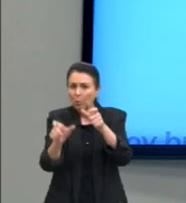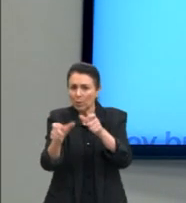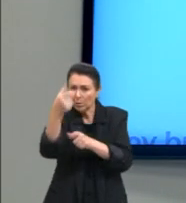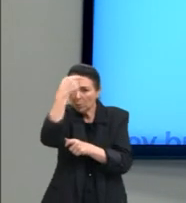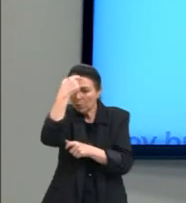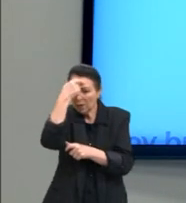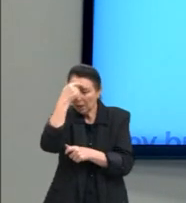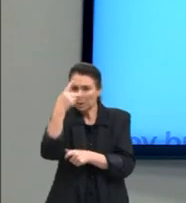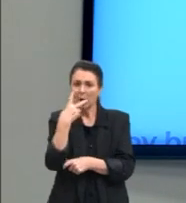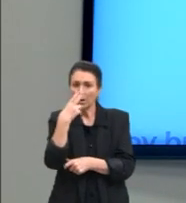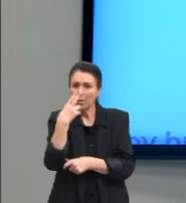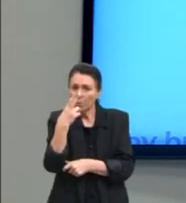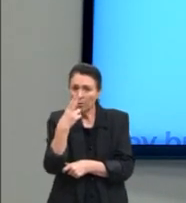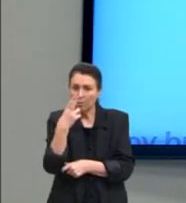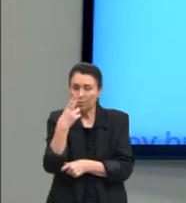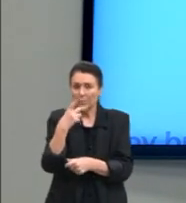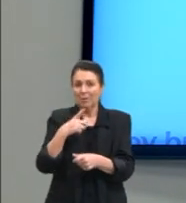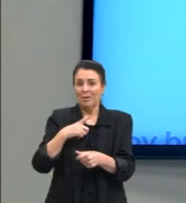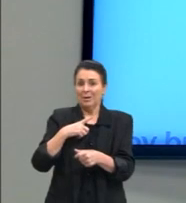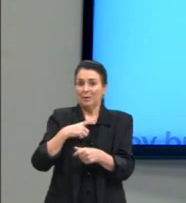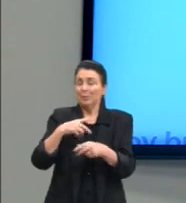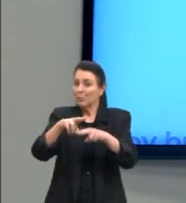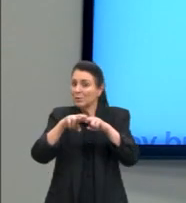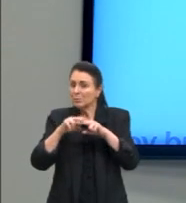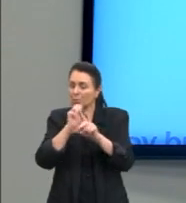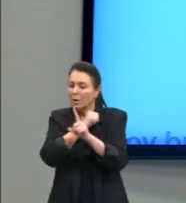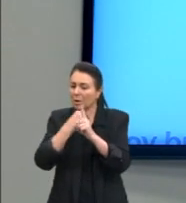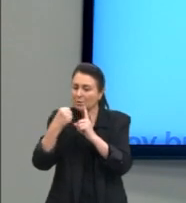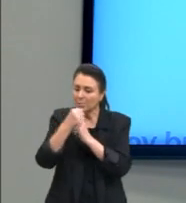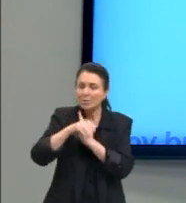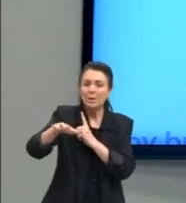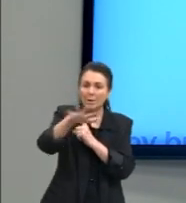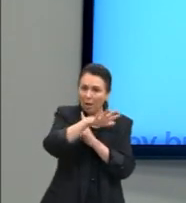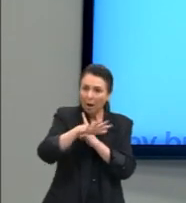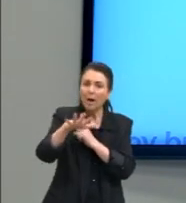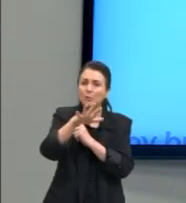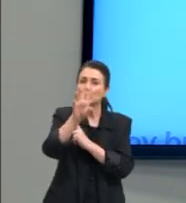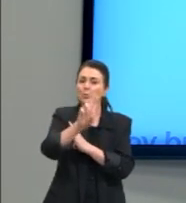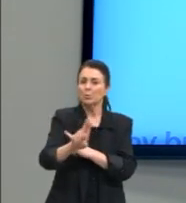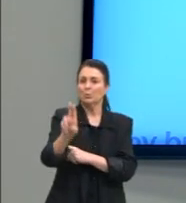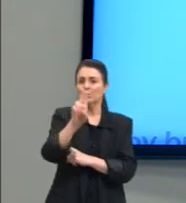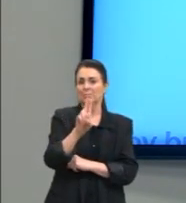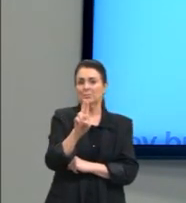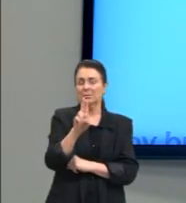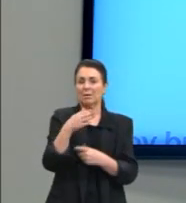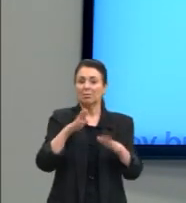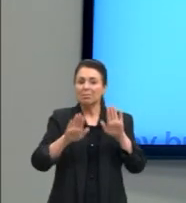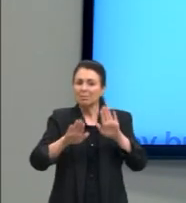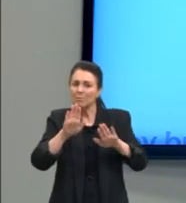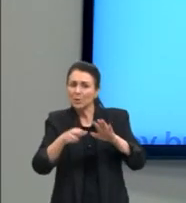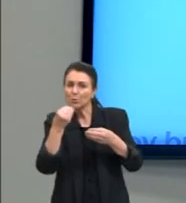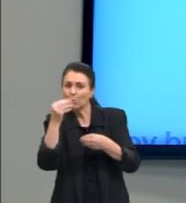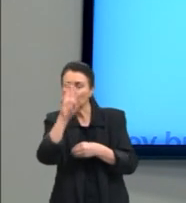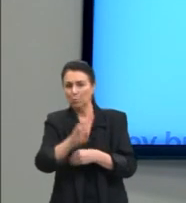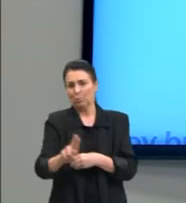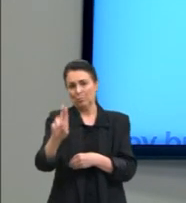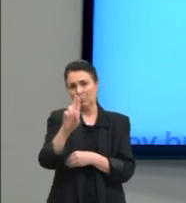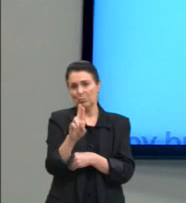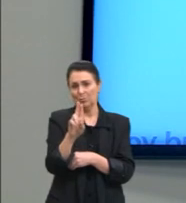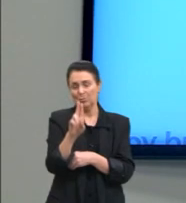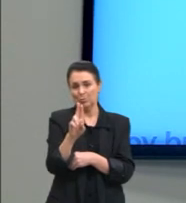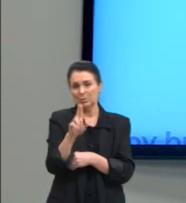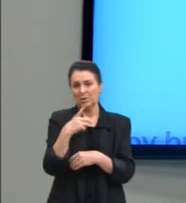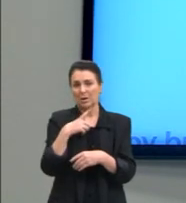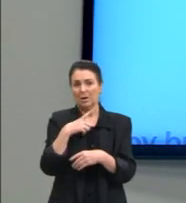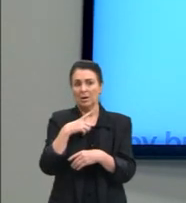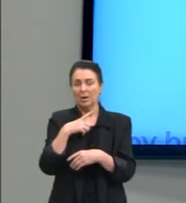manter uma sociedade perpetual uma sociedade com conhecimento do senso comum Depende de como é usado a partir do momento que por